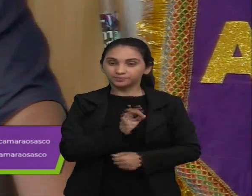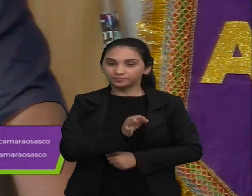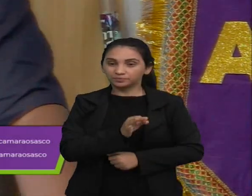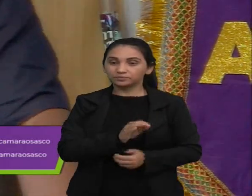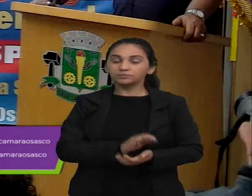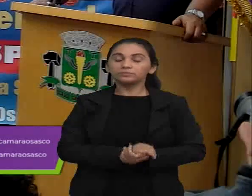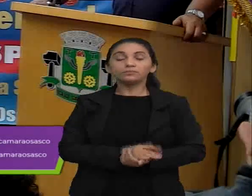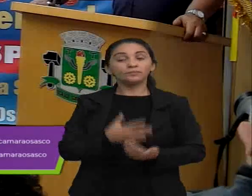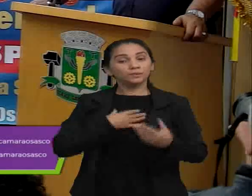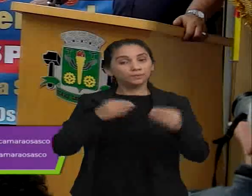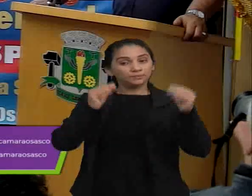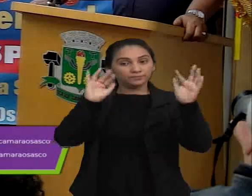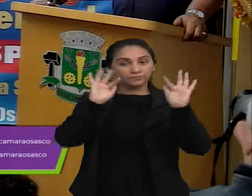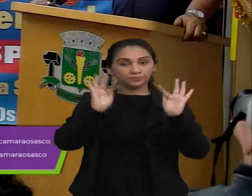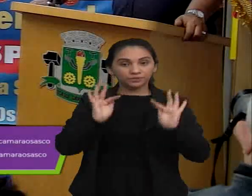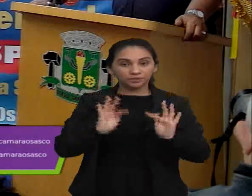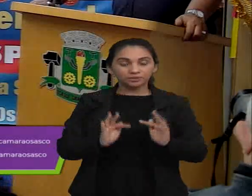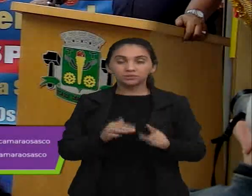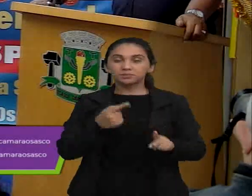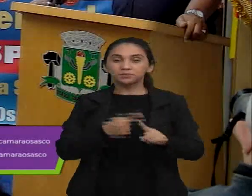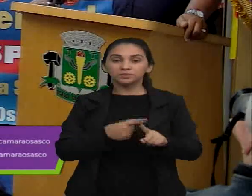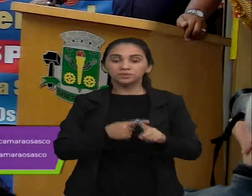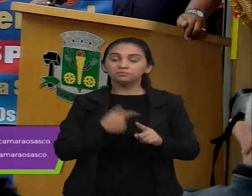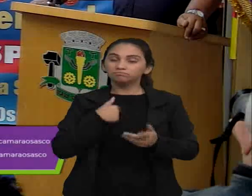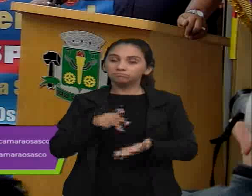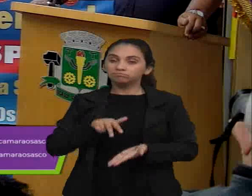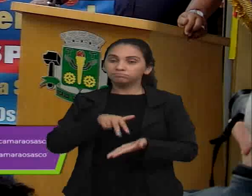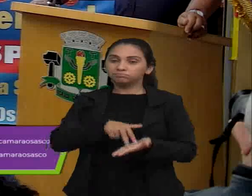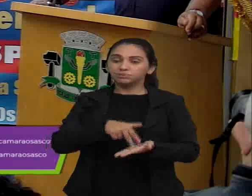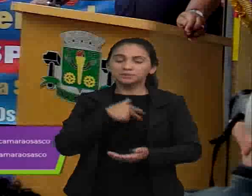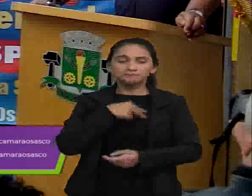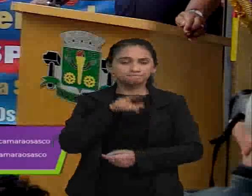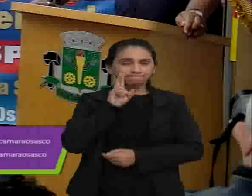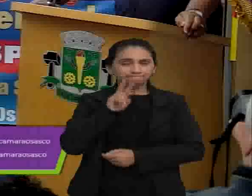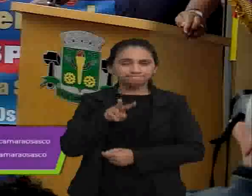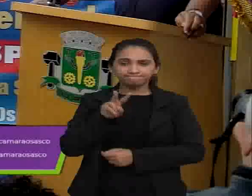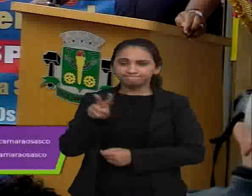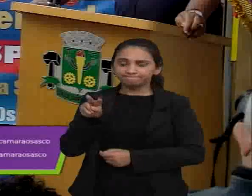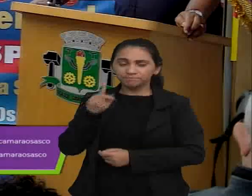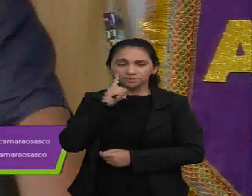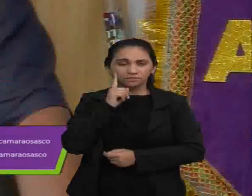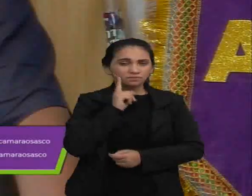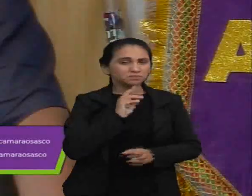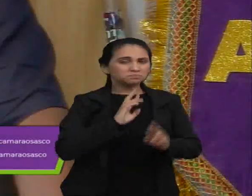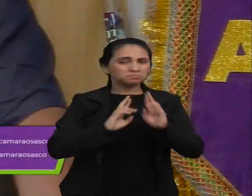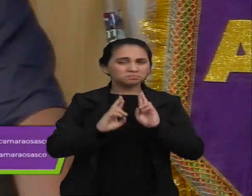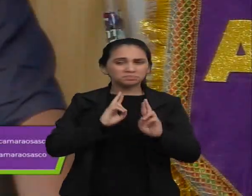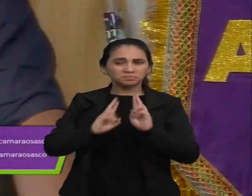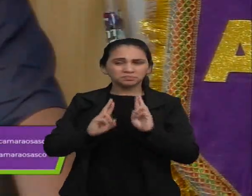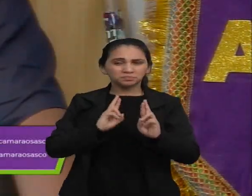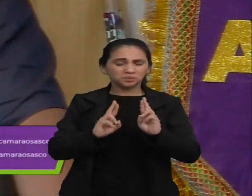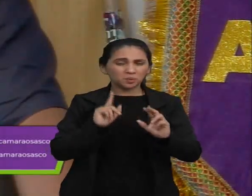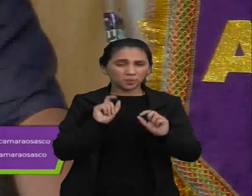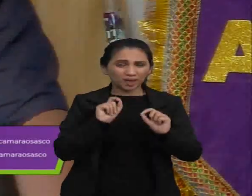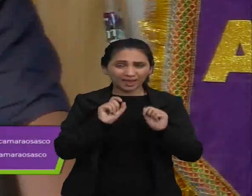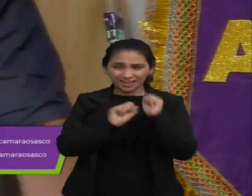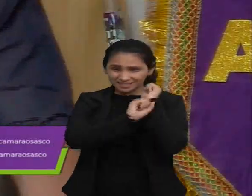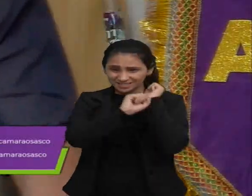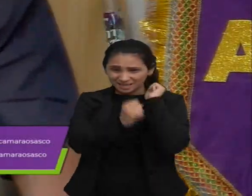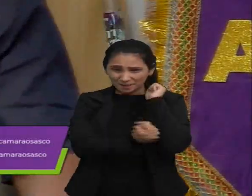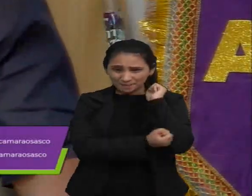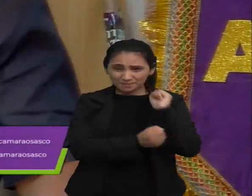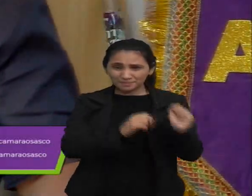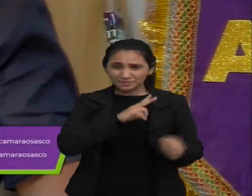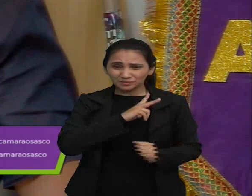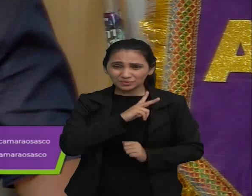ficamos felizes de ver porque o resultado dessa privatização que eu tenho certeza que